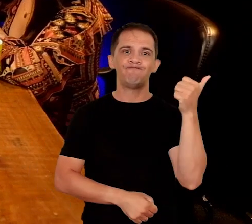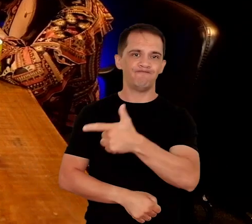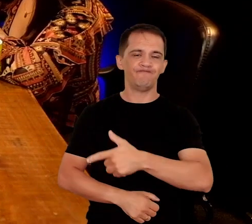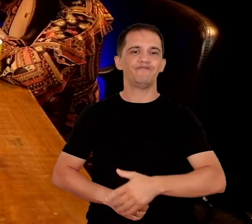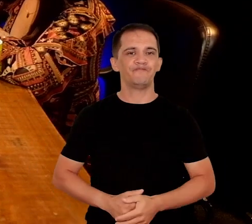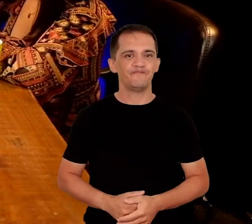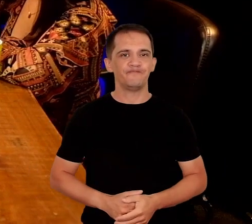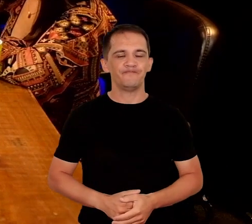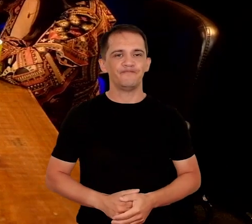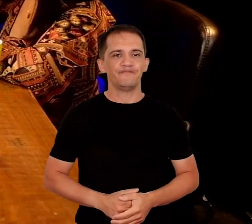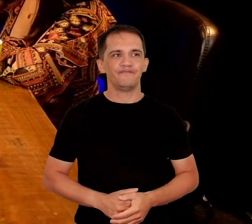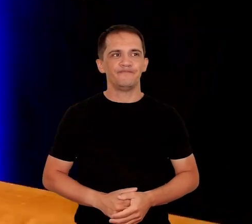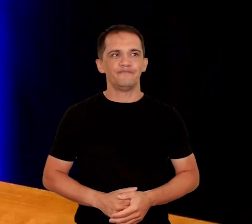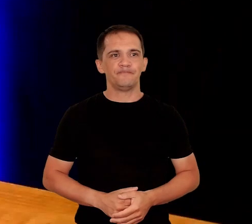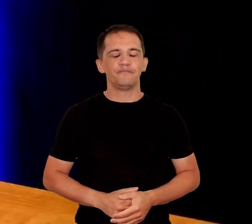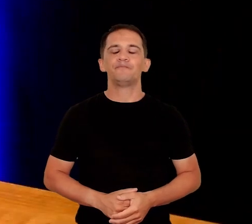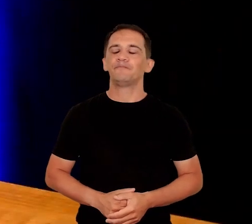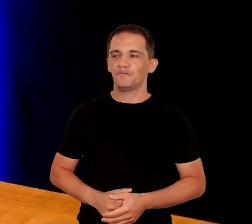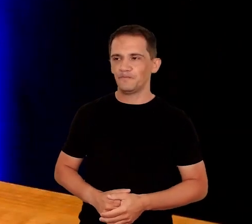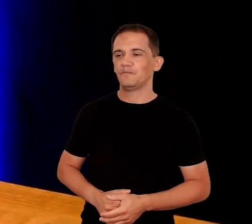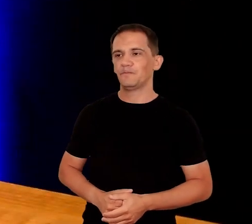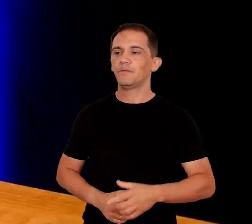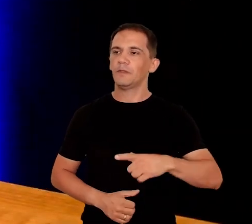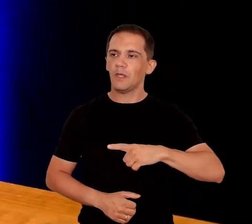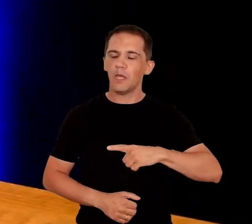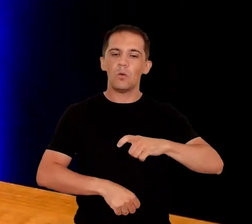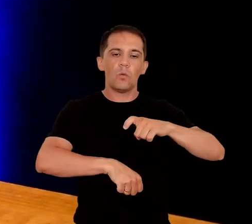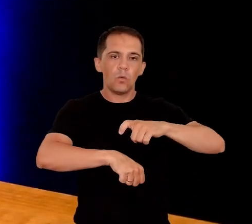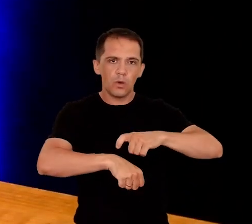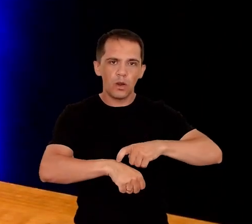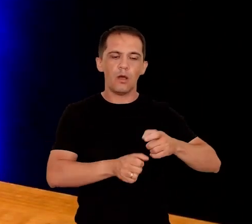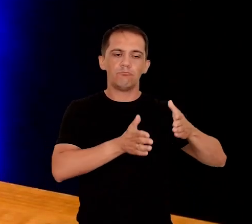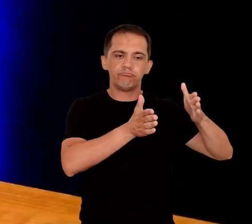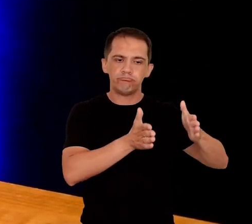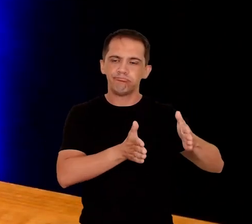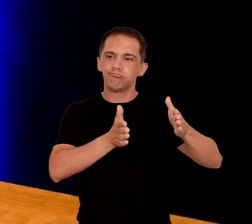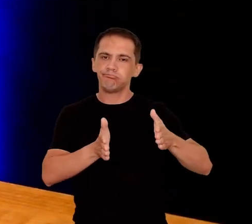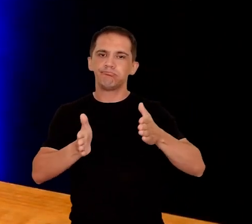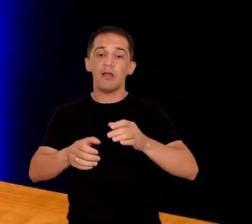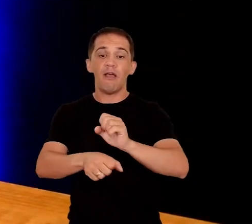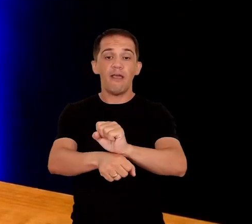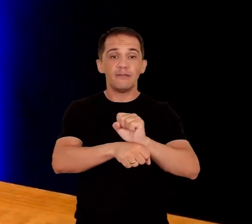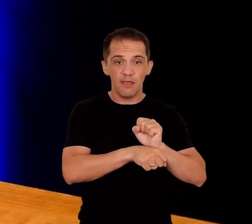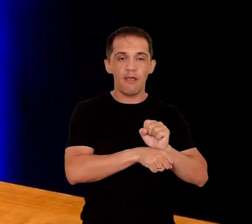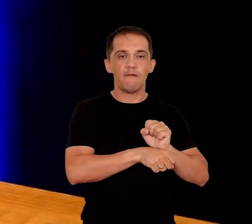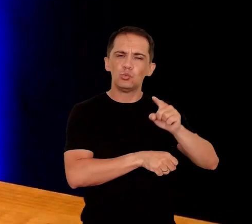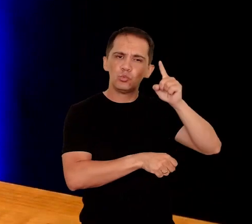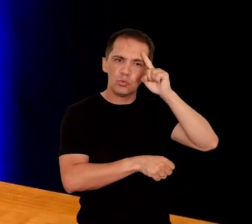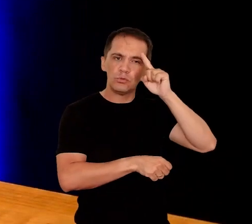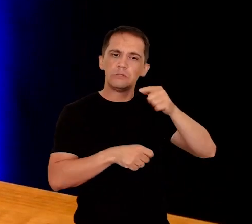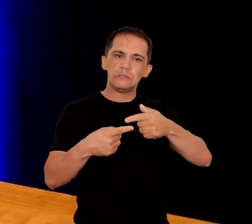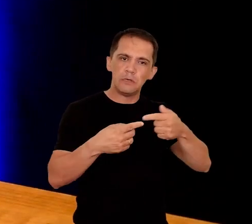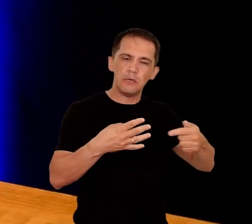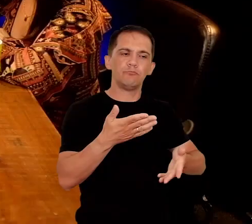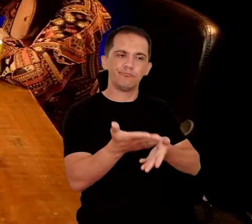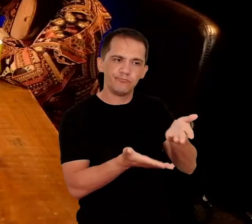trabalho agindo um Sim, pouquinho não é só maior. uma parte que vocês fazem. Tem um horário, né? Tem um lugar Isso. reservado para eles na Isso. rotina de vocês.